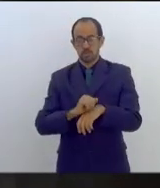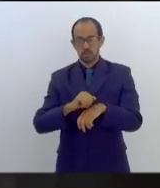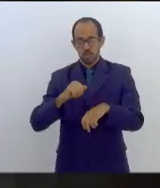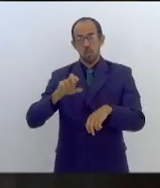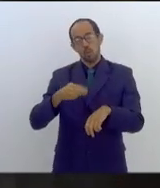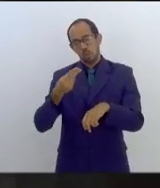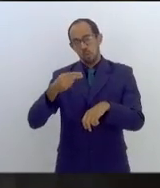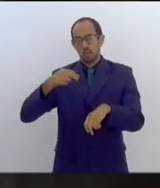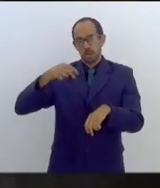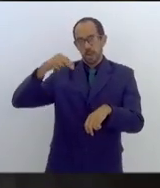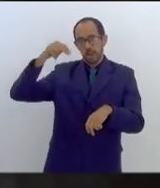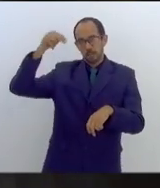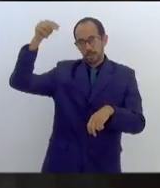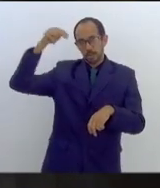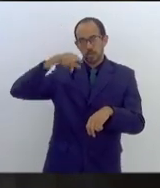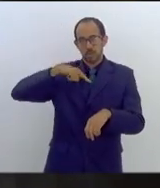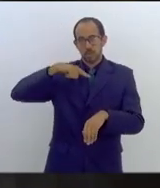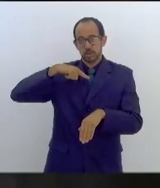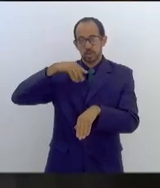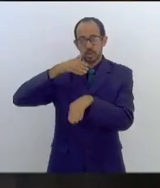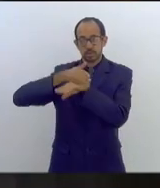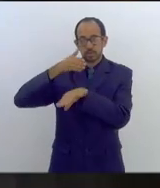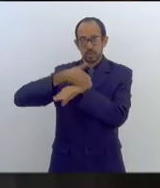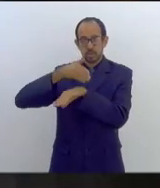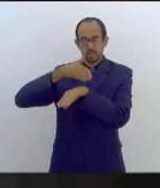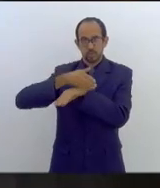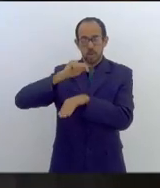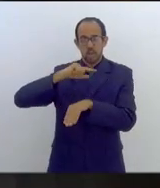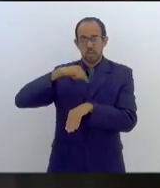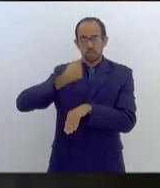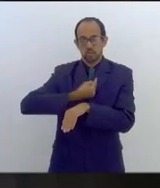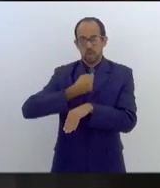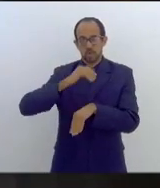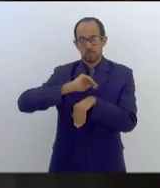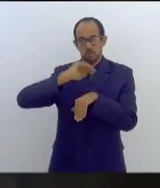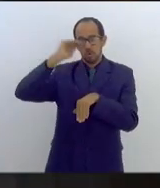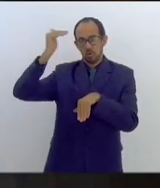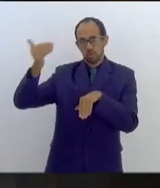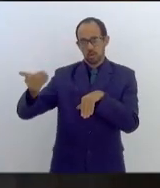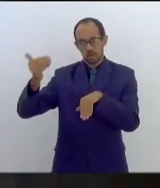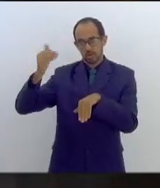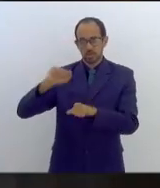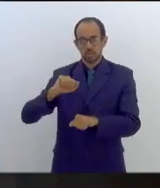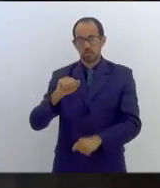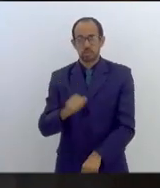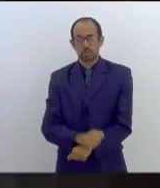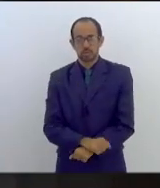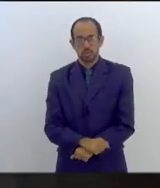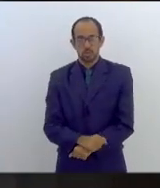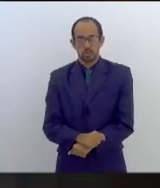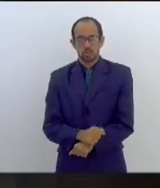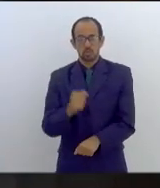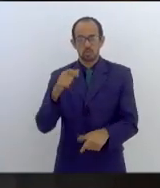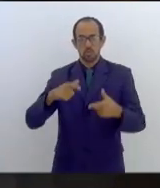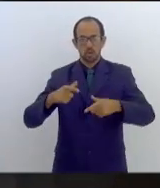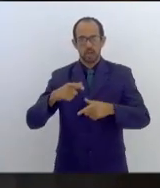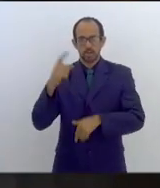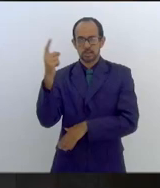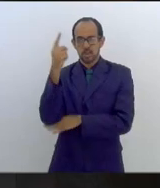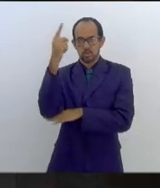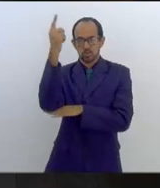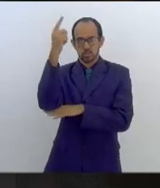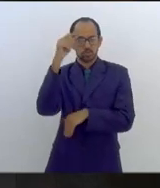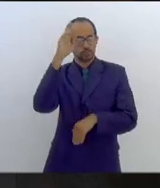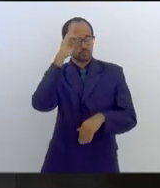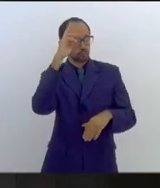caminham, que tem acesso às nossas montanhas, aos nossos altiplanos. Um dos autores está aqui, o Julian